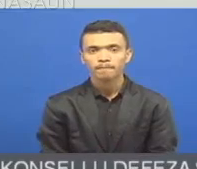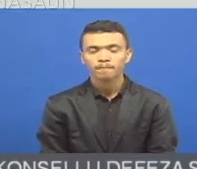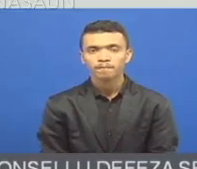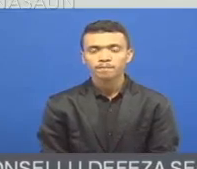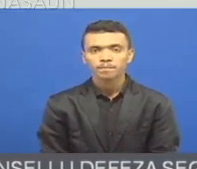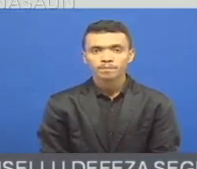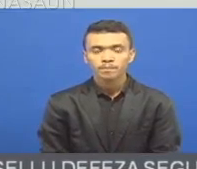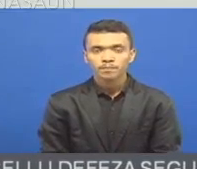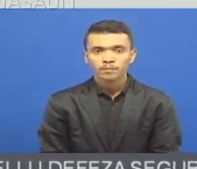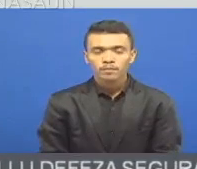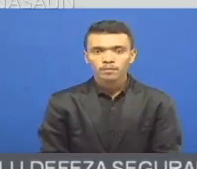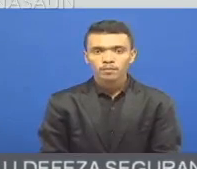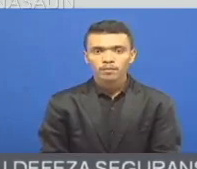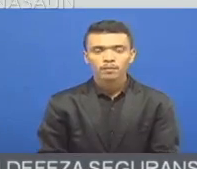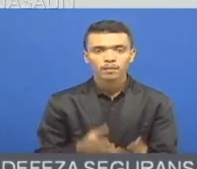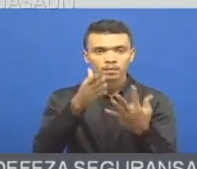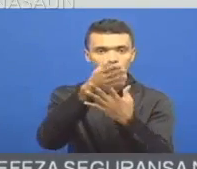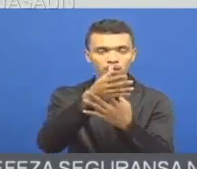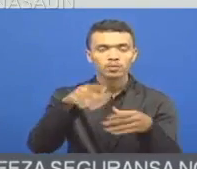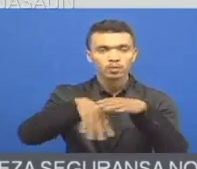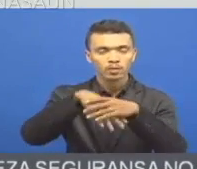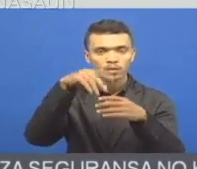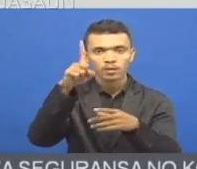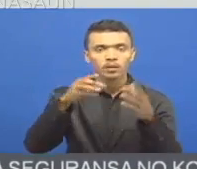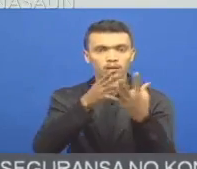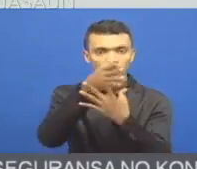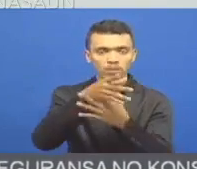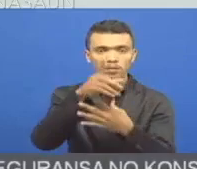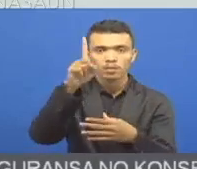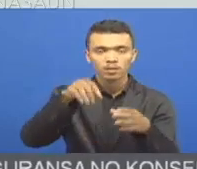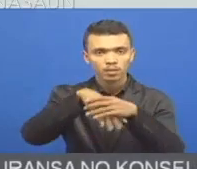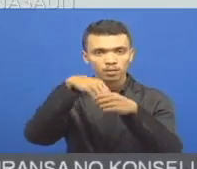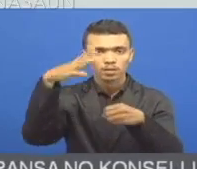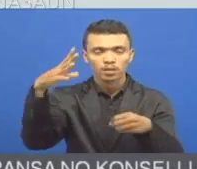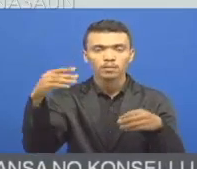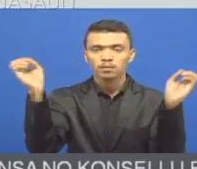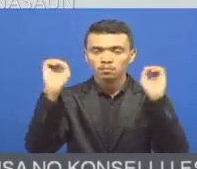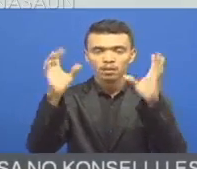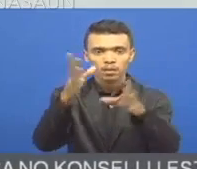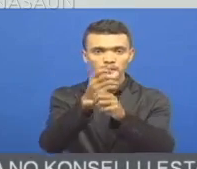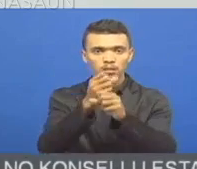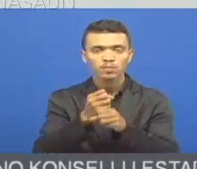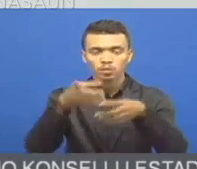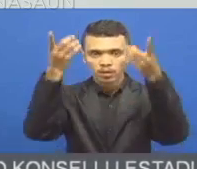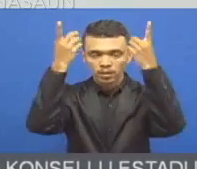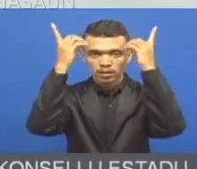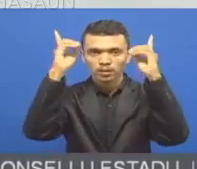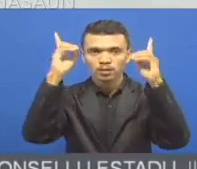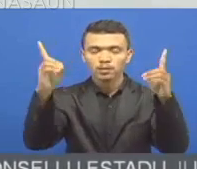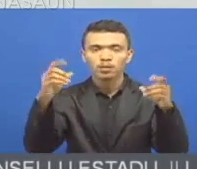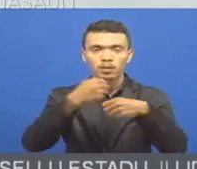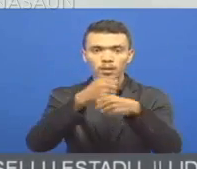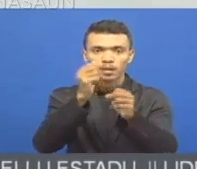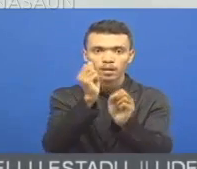nebe balon tama, balon sai, nebe ladum satisfaço decisão se, então hamos